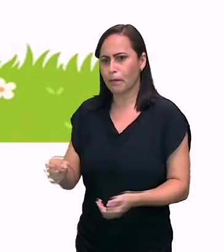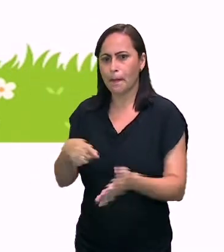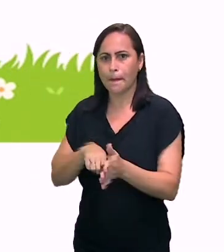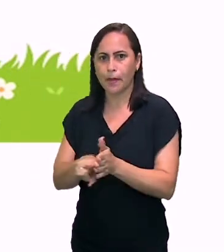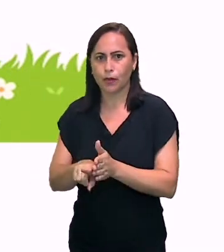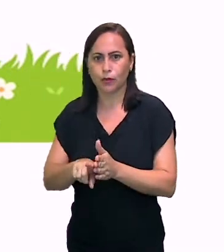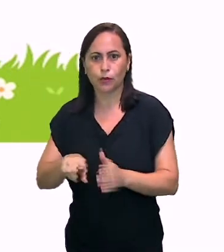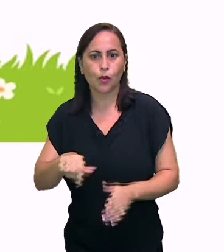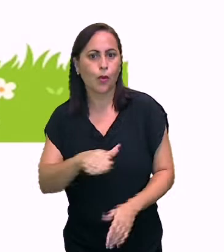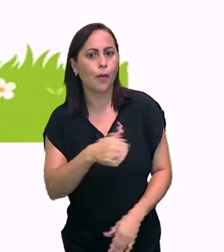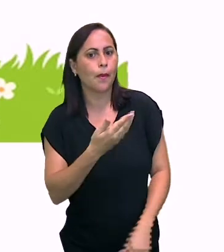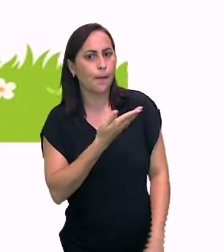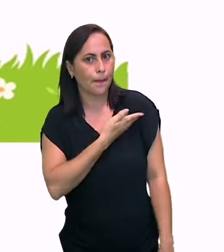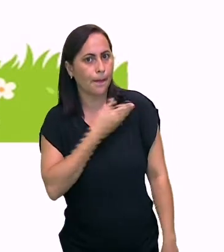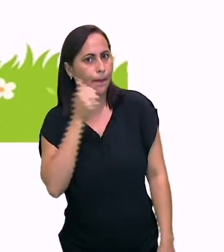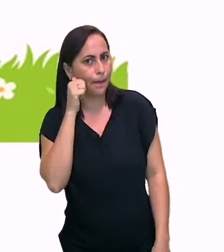Laura: